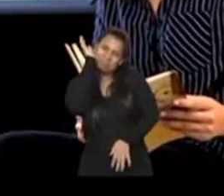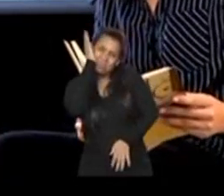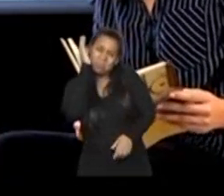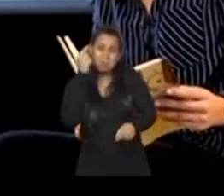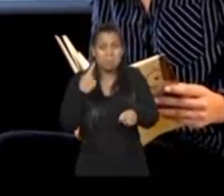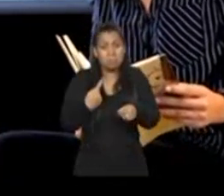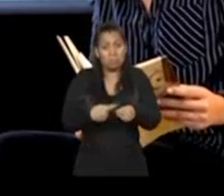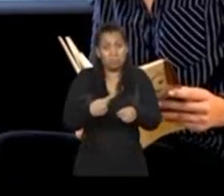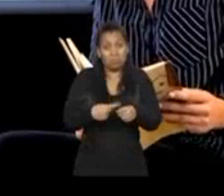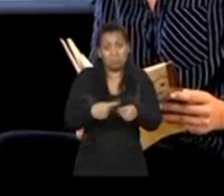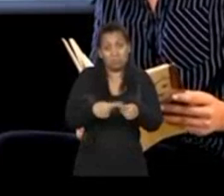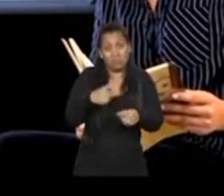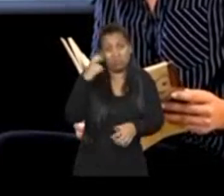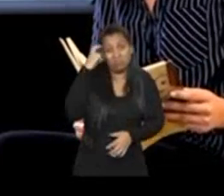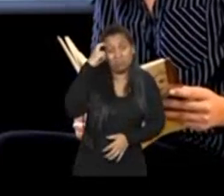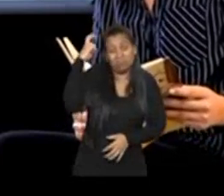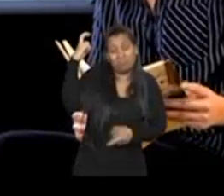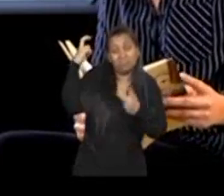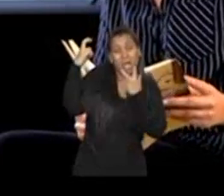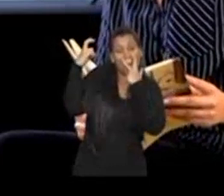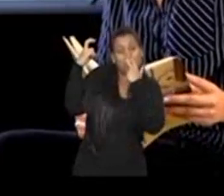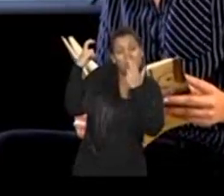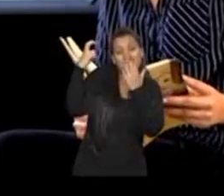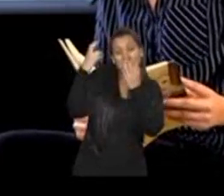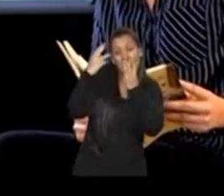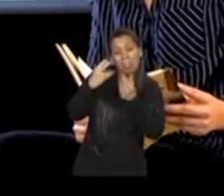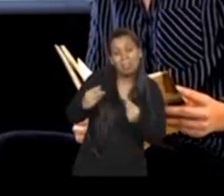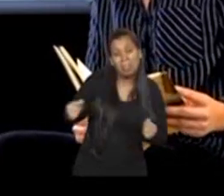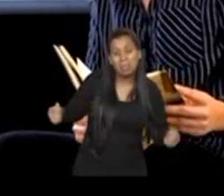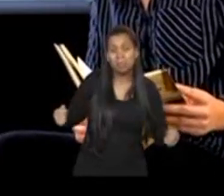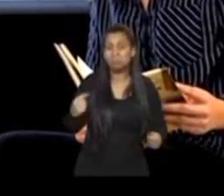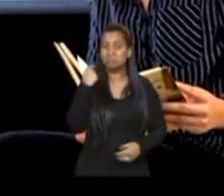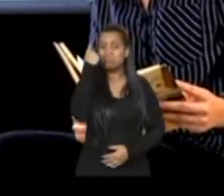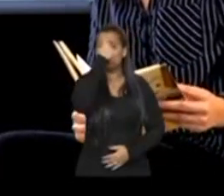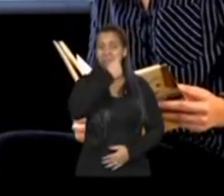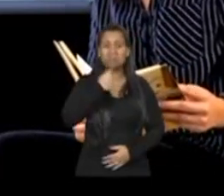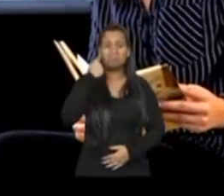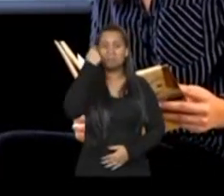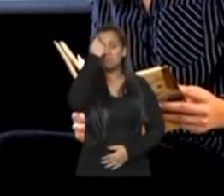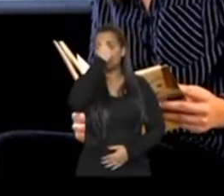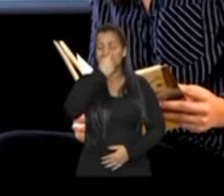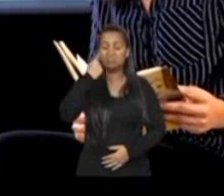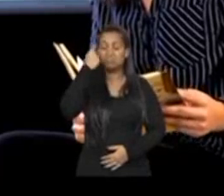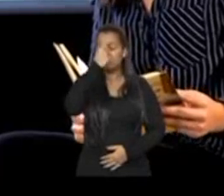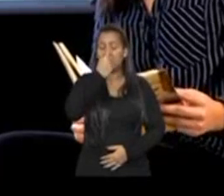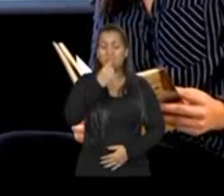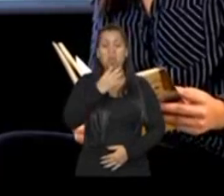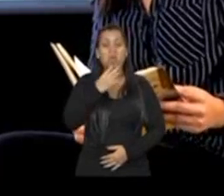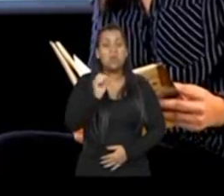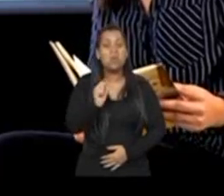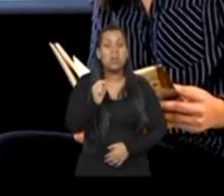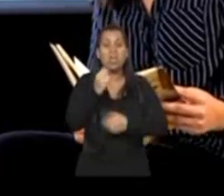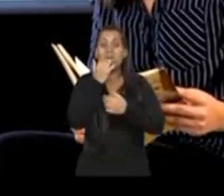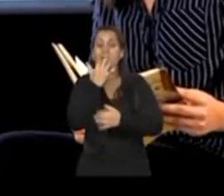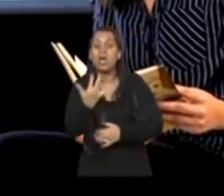pouco burra, porque inteligente me punha logo rubra. Ou ao contrário, cara pálida que desconhece o